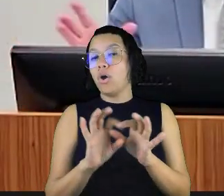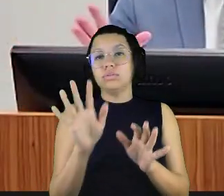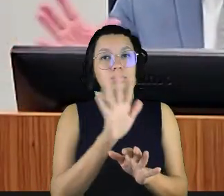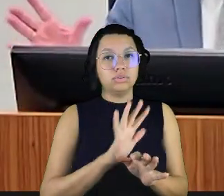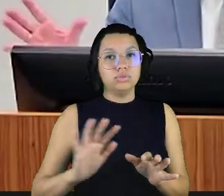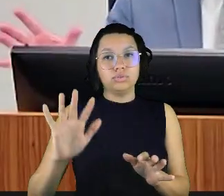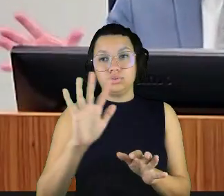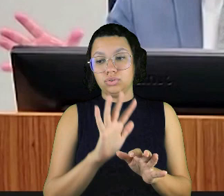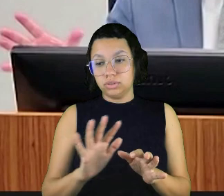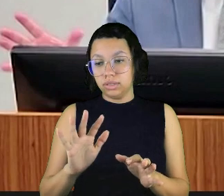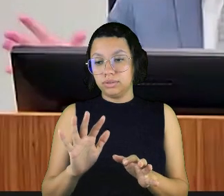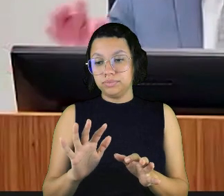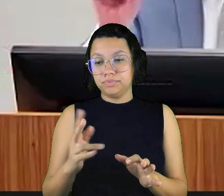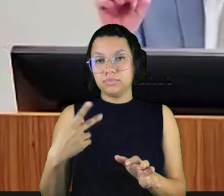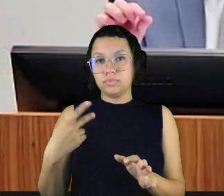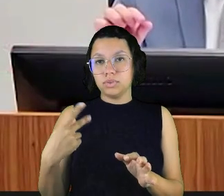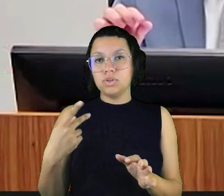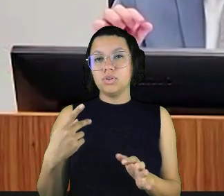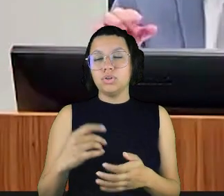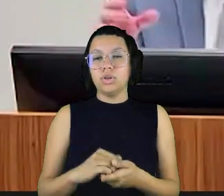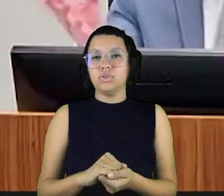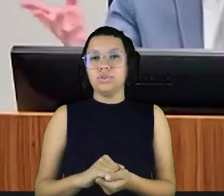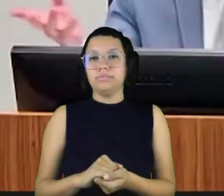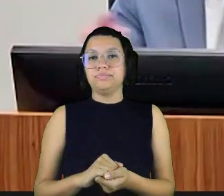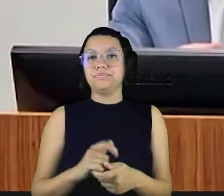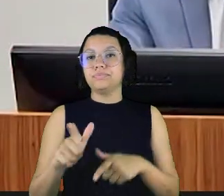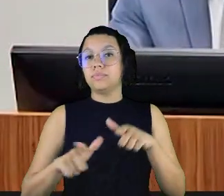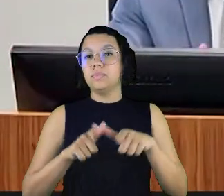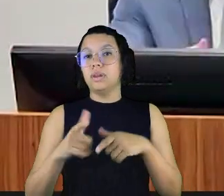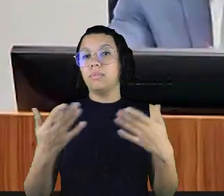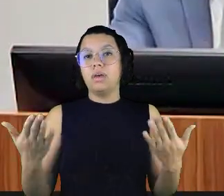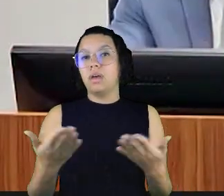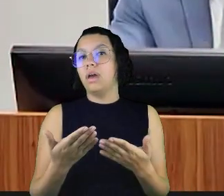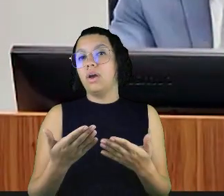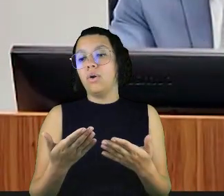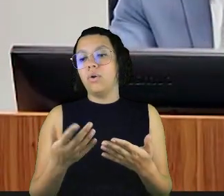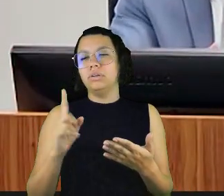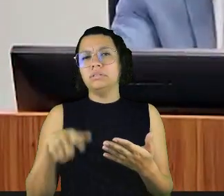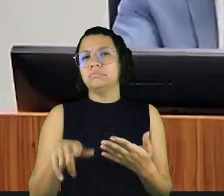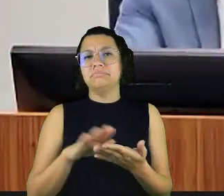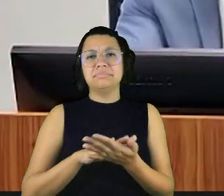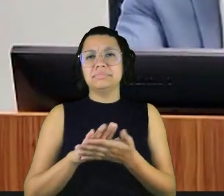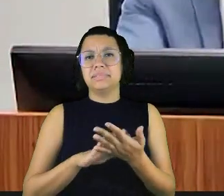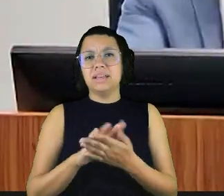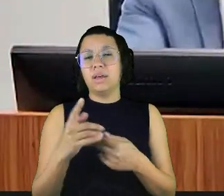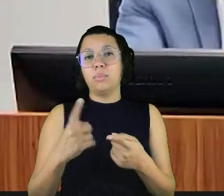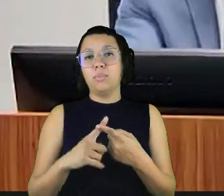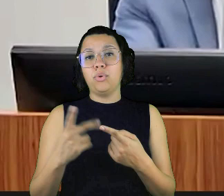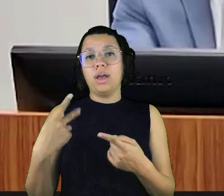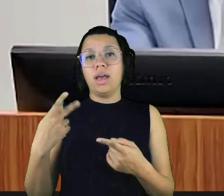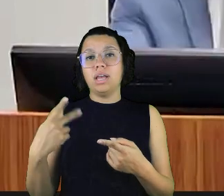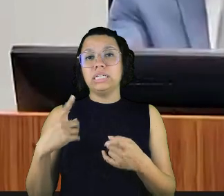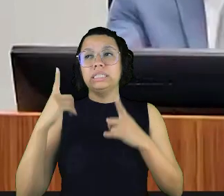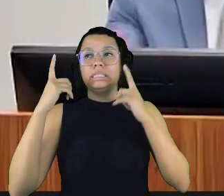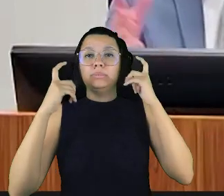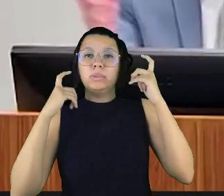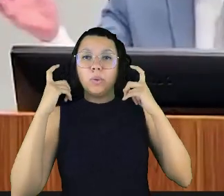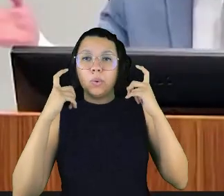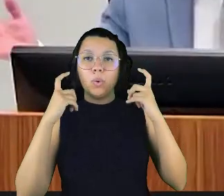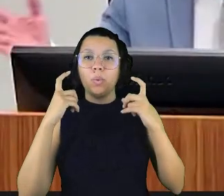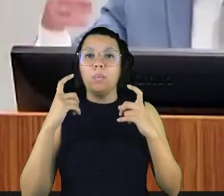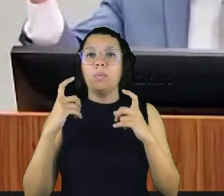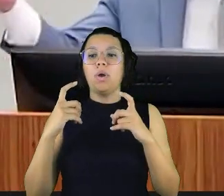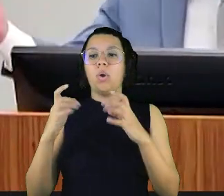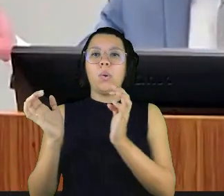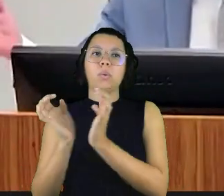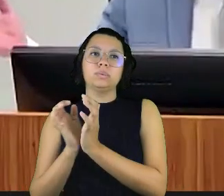estamos operando hoje em dia, isso é um nada, porque a gente só se preocupa com o conselho e com a ANS, então, de fato,